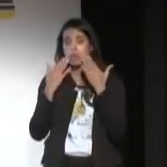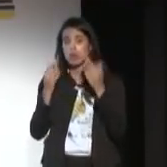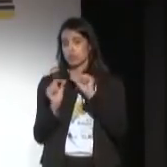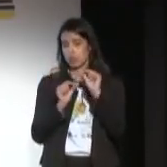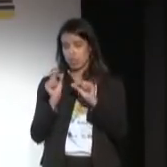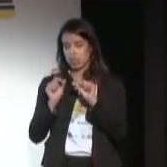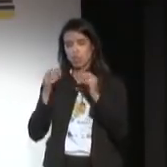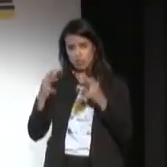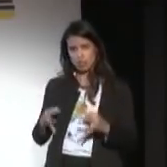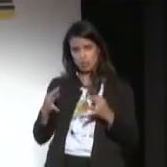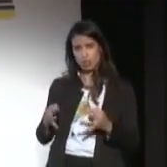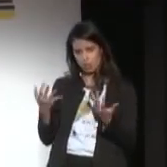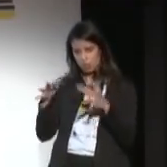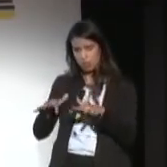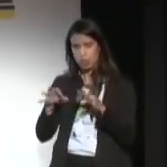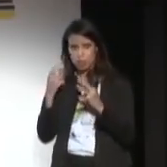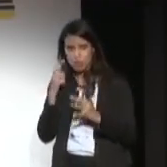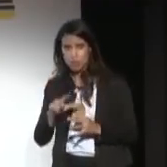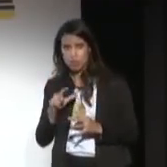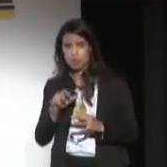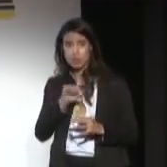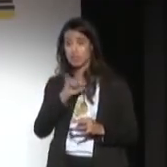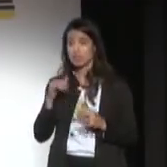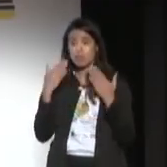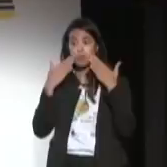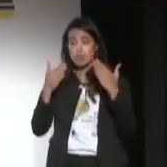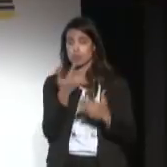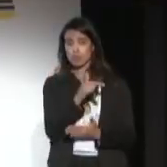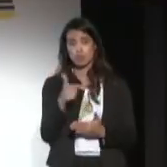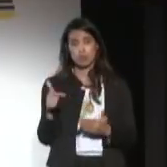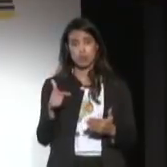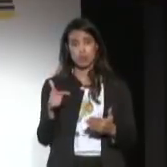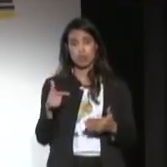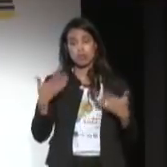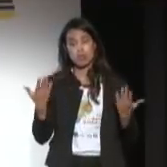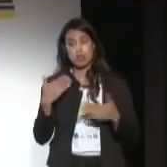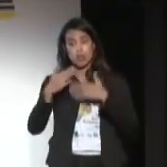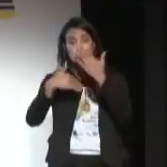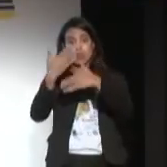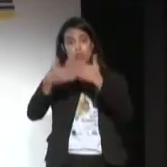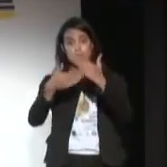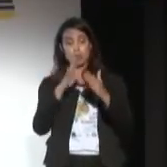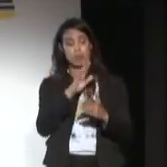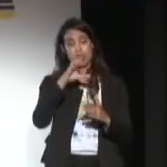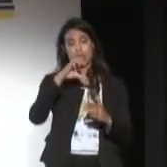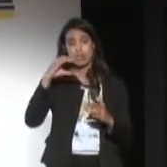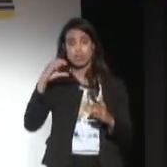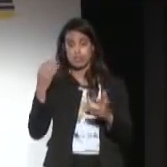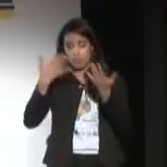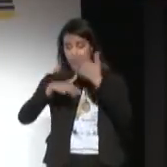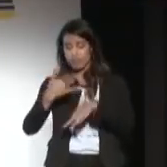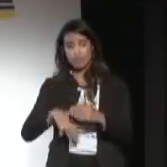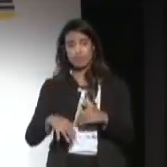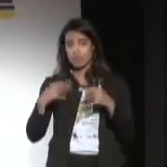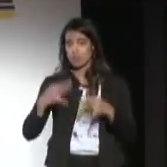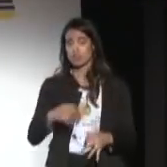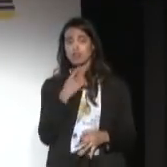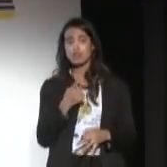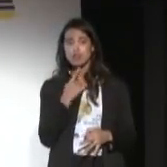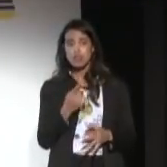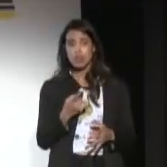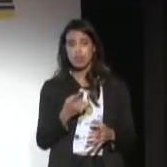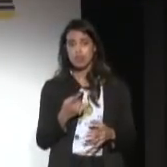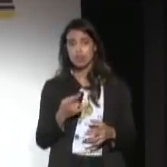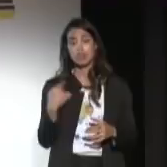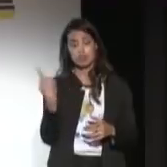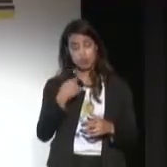não tivermos evidências sobre isso, a pergunta é como vamos evitar o fracasso de implementação da BNCC se não sabemos o que queremos em